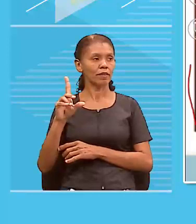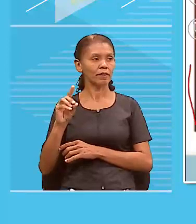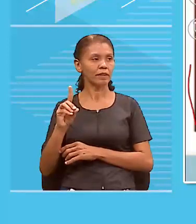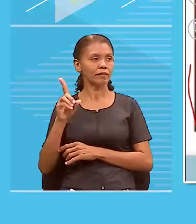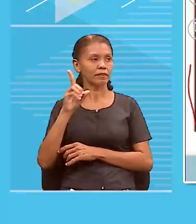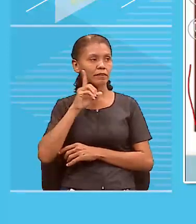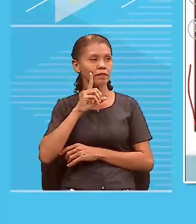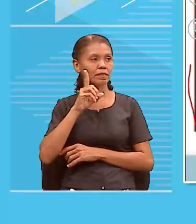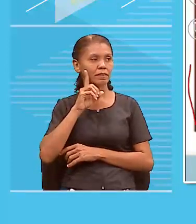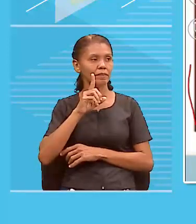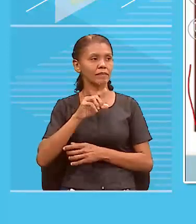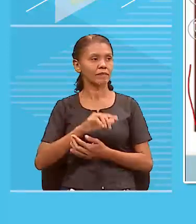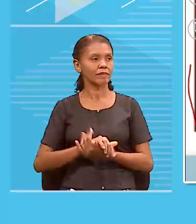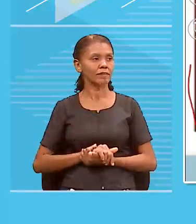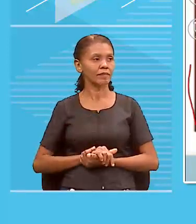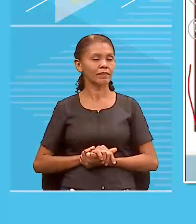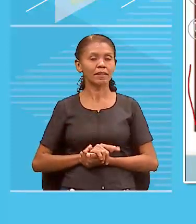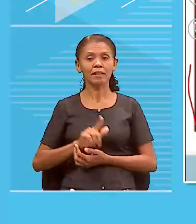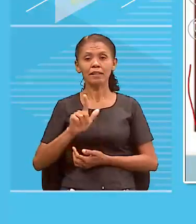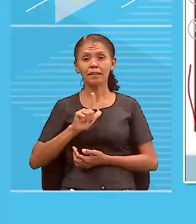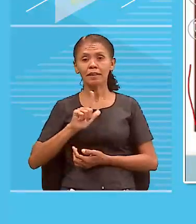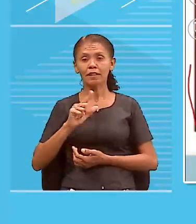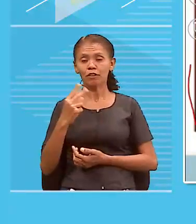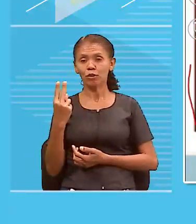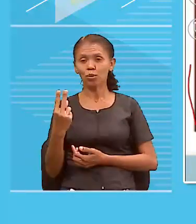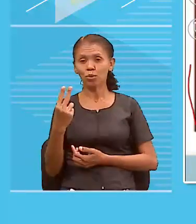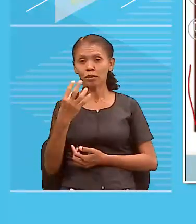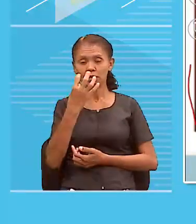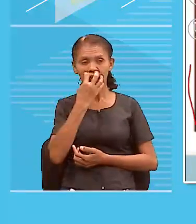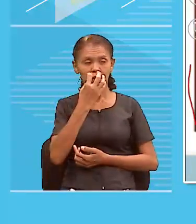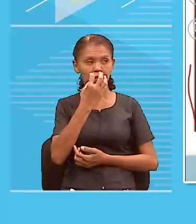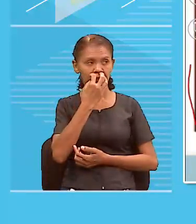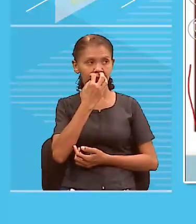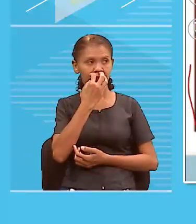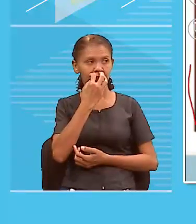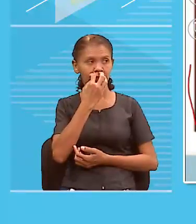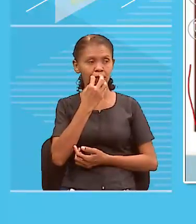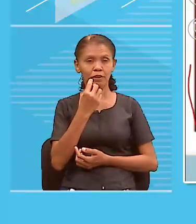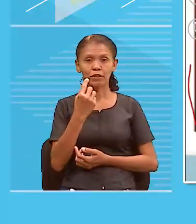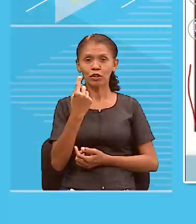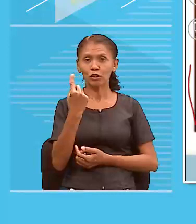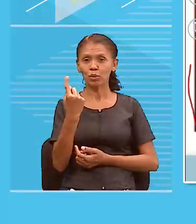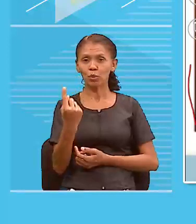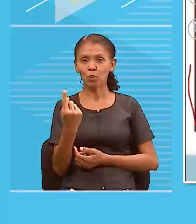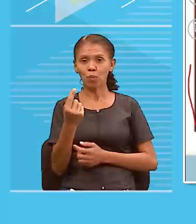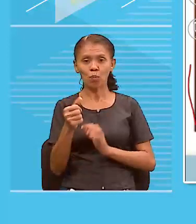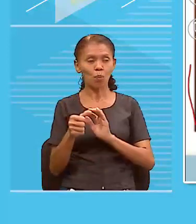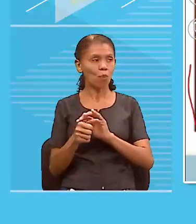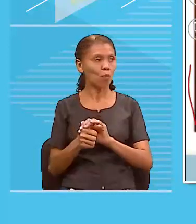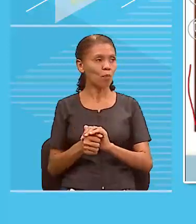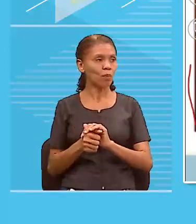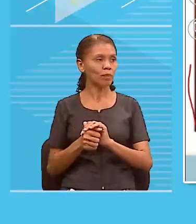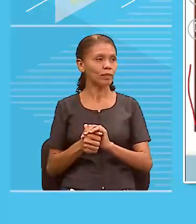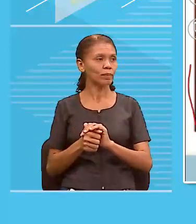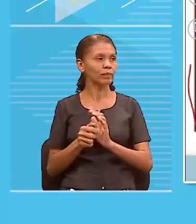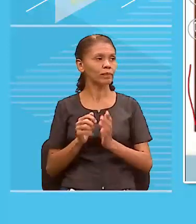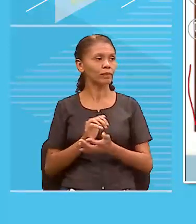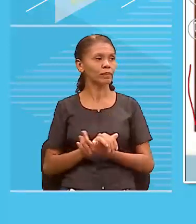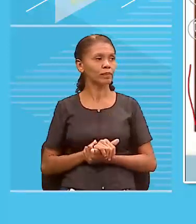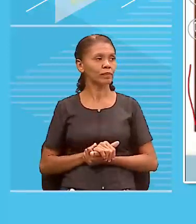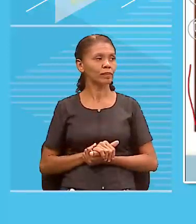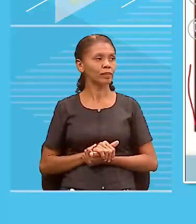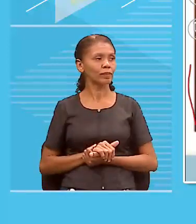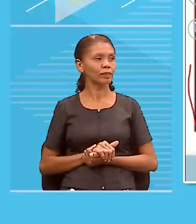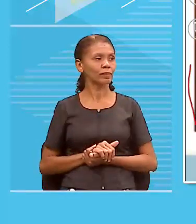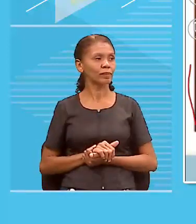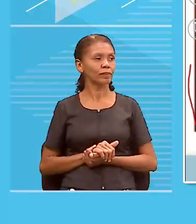Eu tenho dois cachorros em anos e uma tartaruga in my free time nas